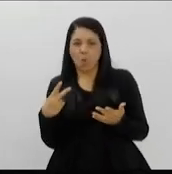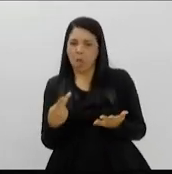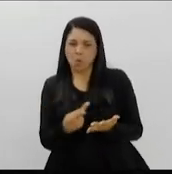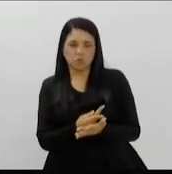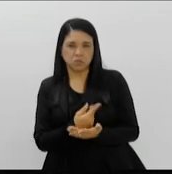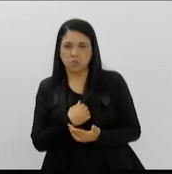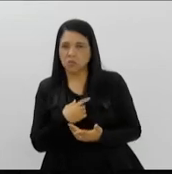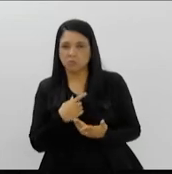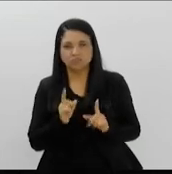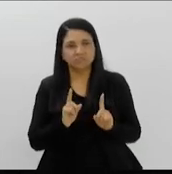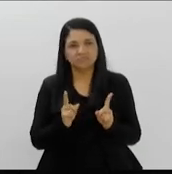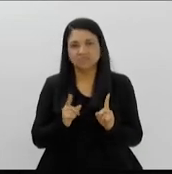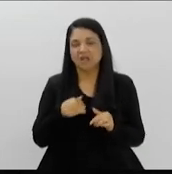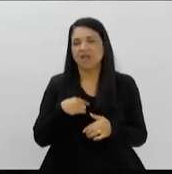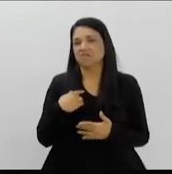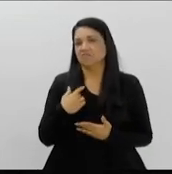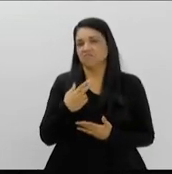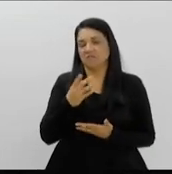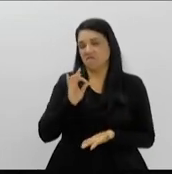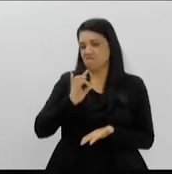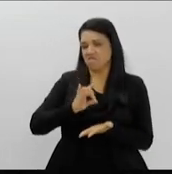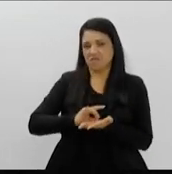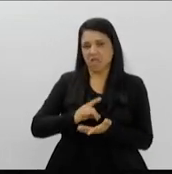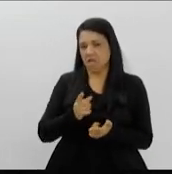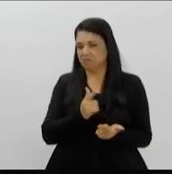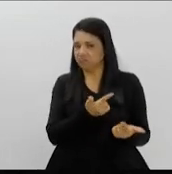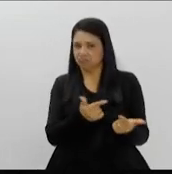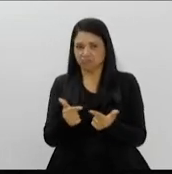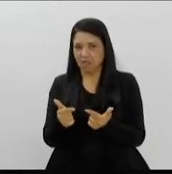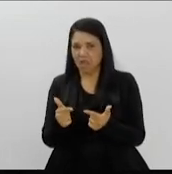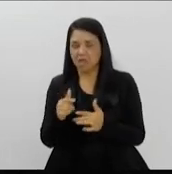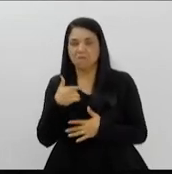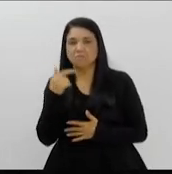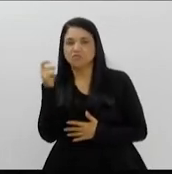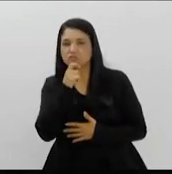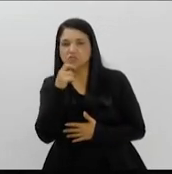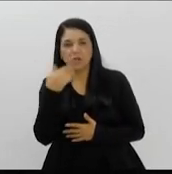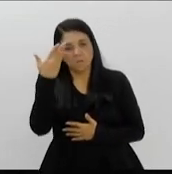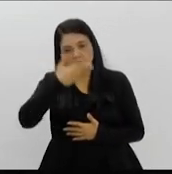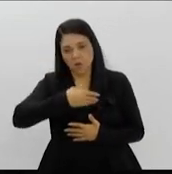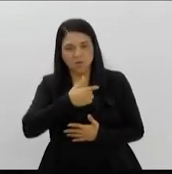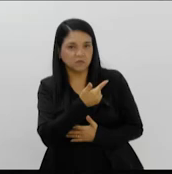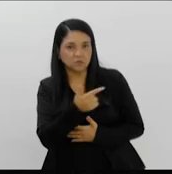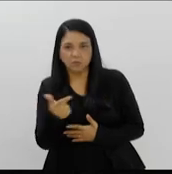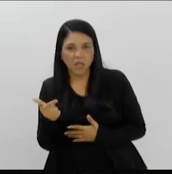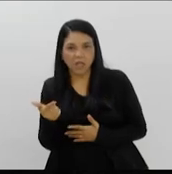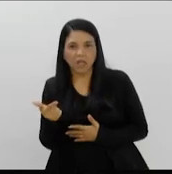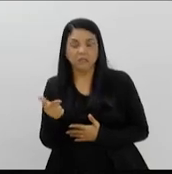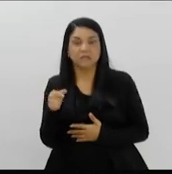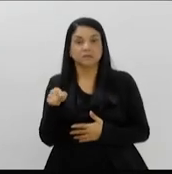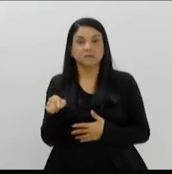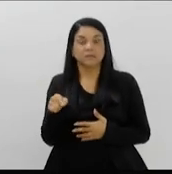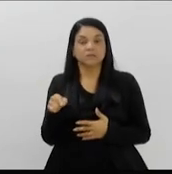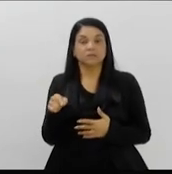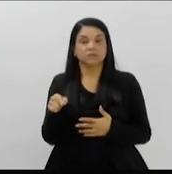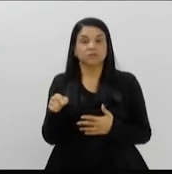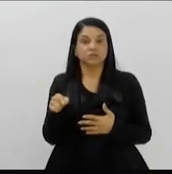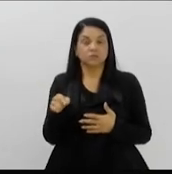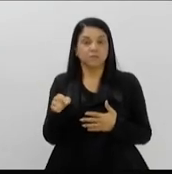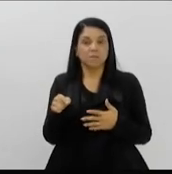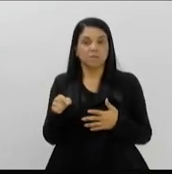era verdade, que não havia provas. Veja bem, aí nós temos uma distinção clara